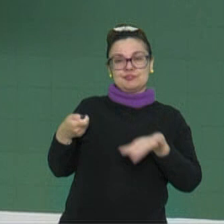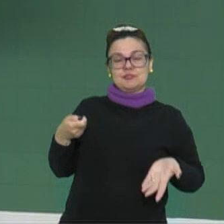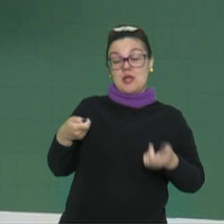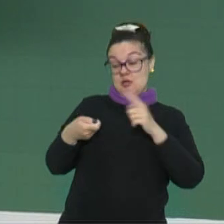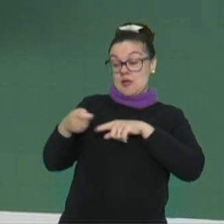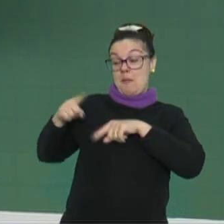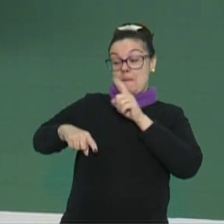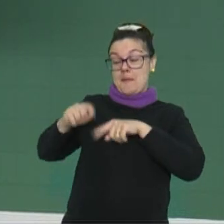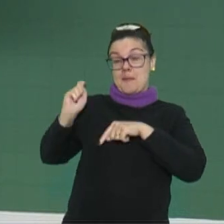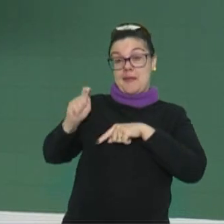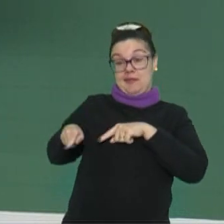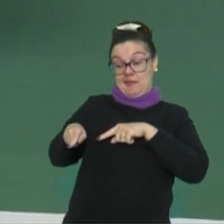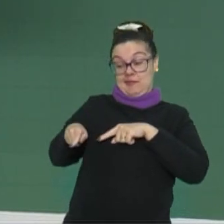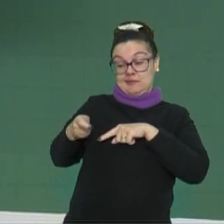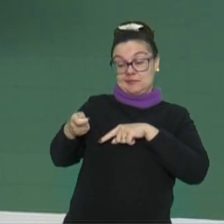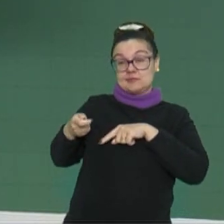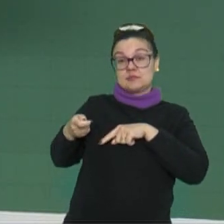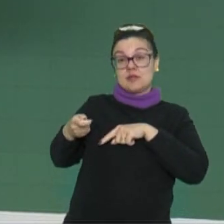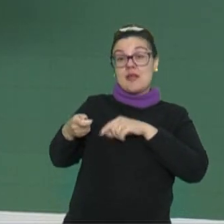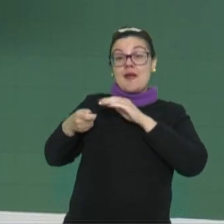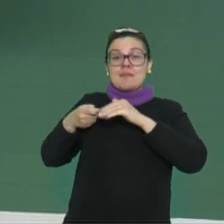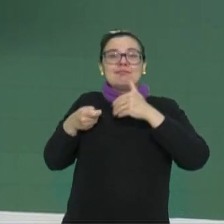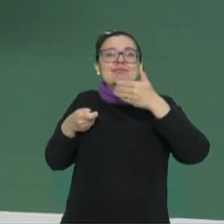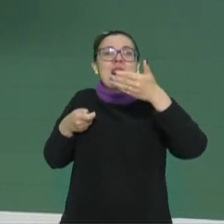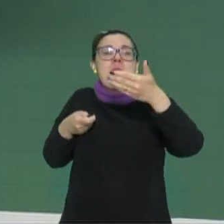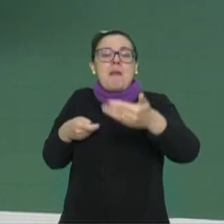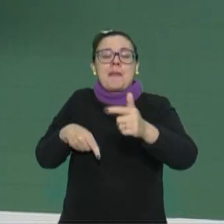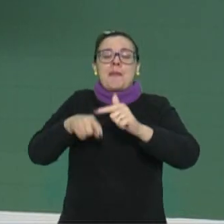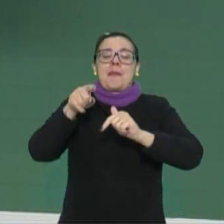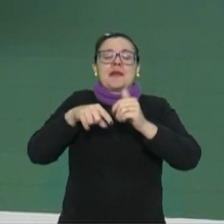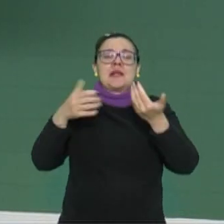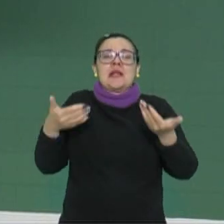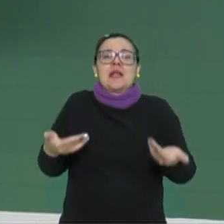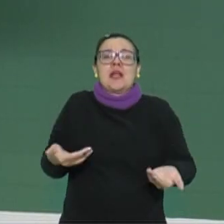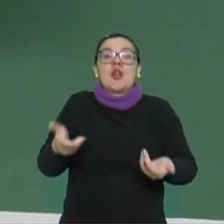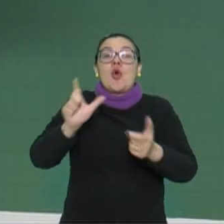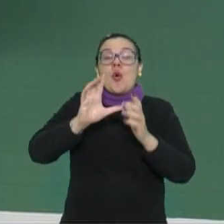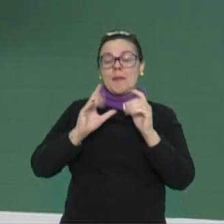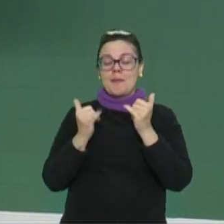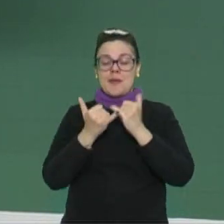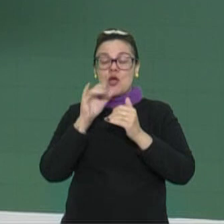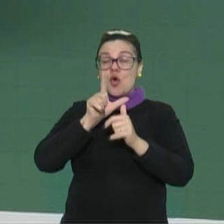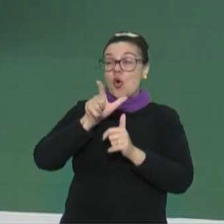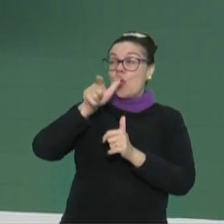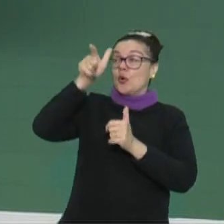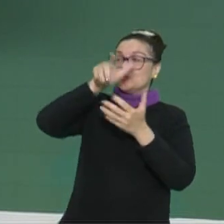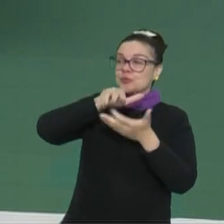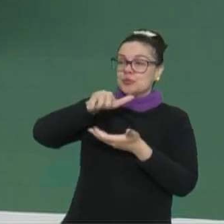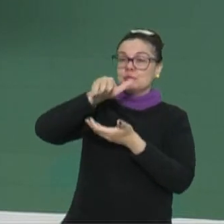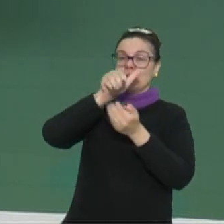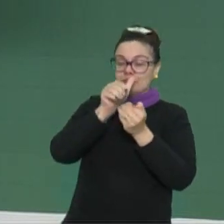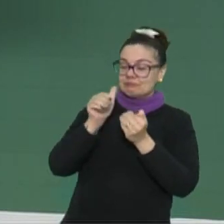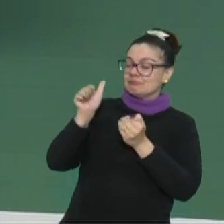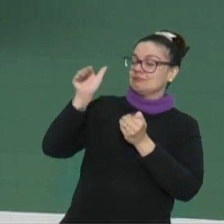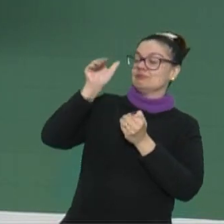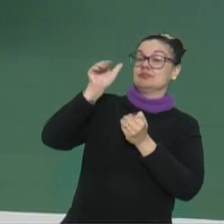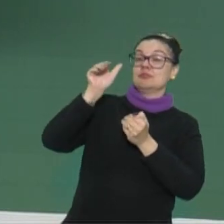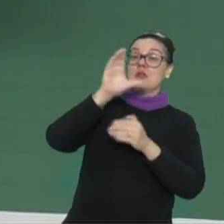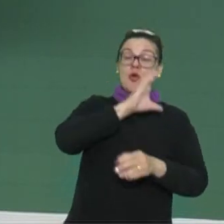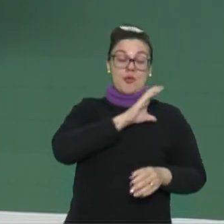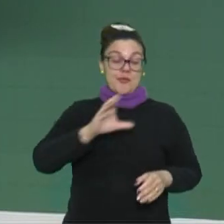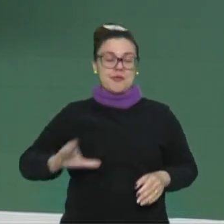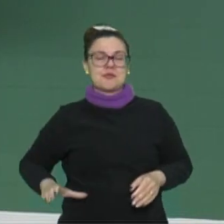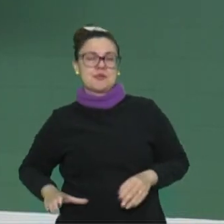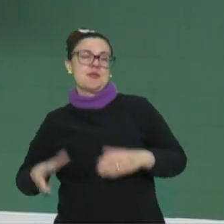é matéria. Algo que vai para além da matéria, vai para um outro mundo, vai para outra questão. No cristianismo,